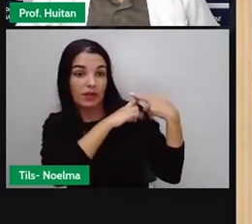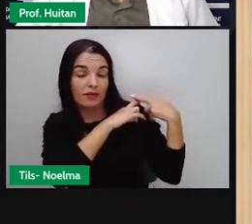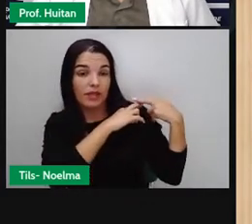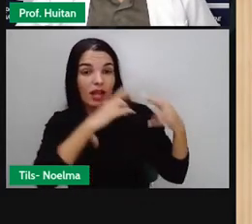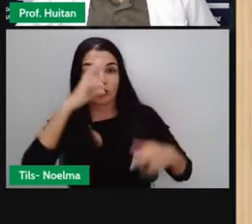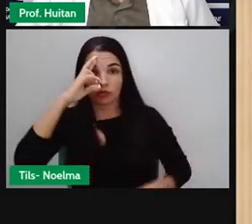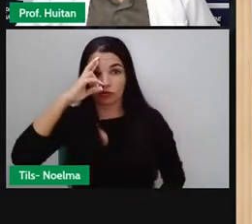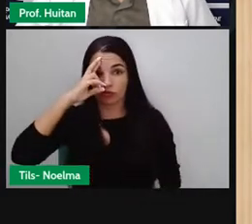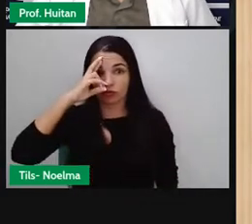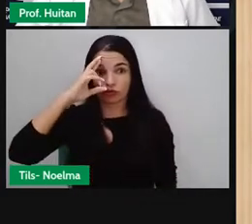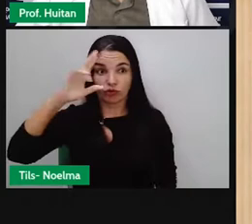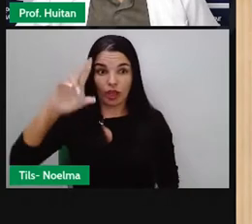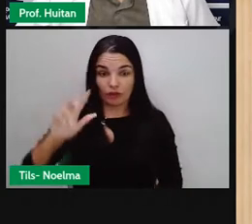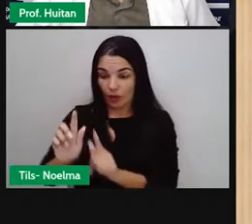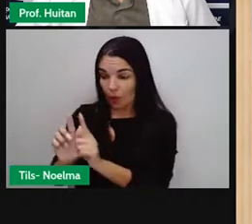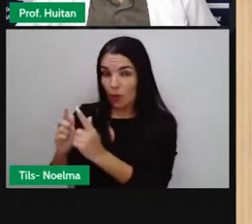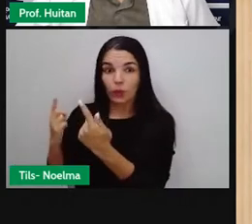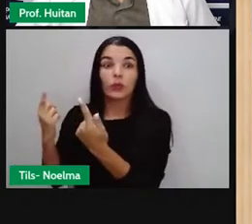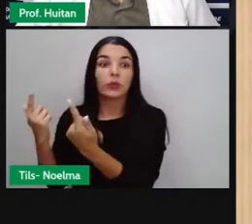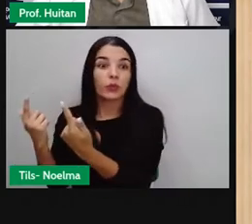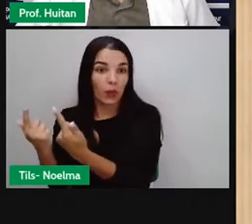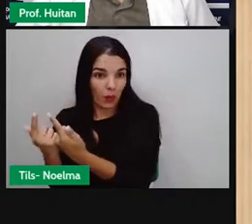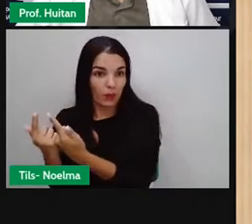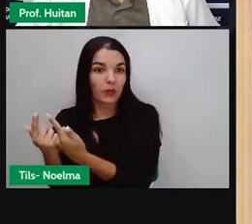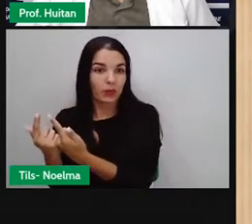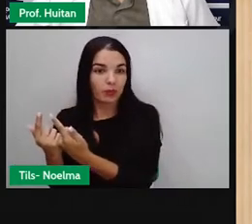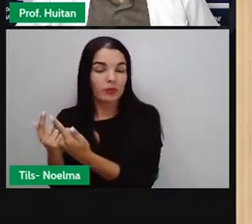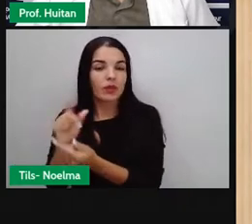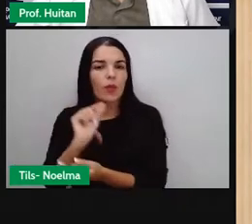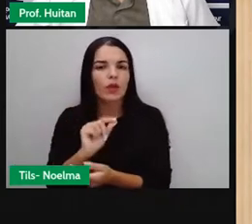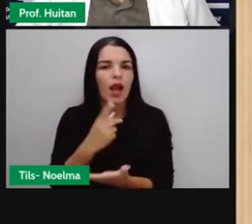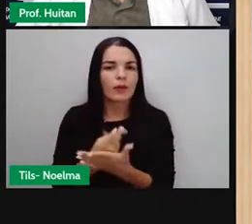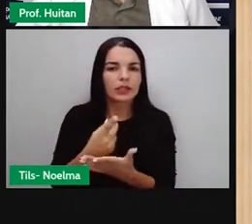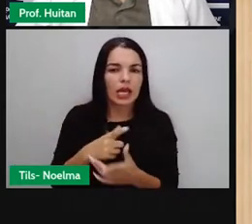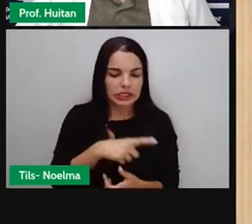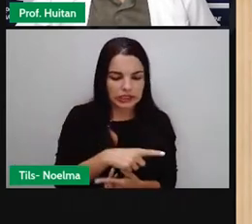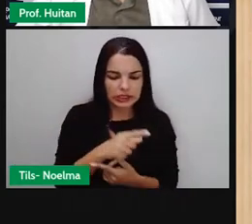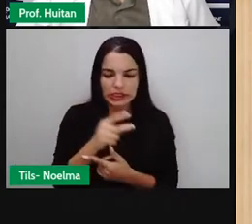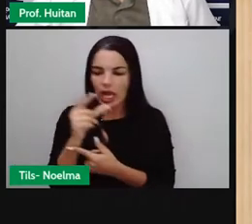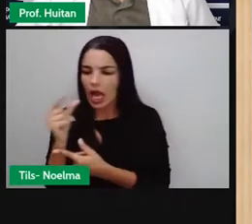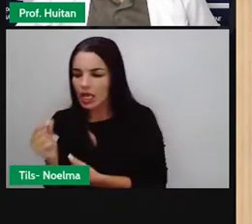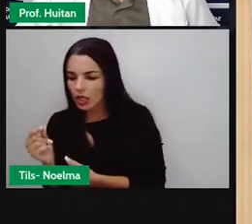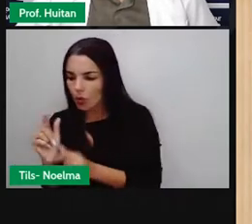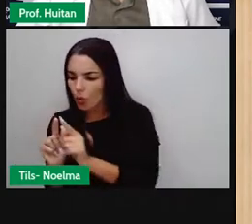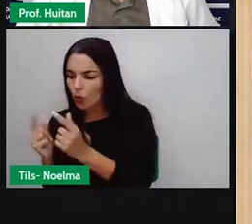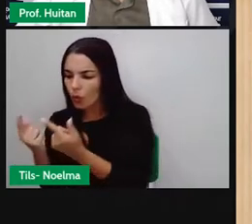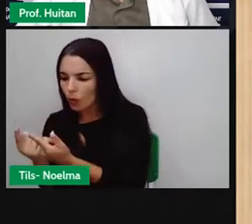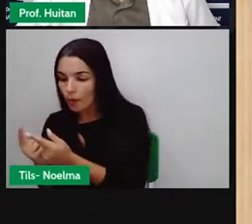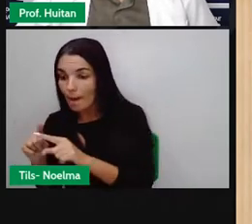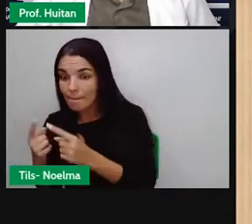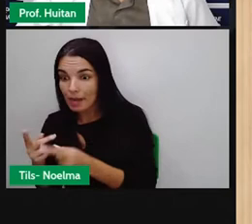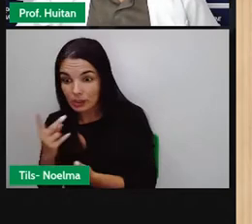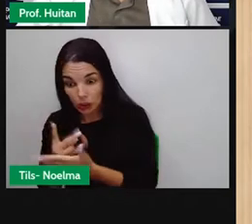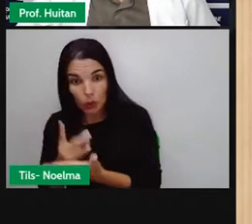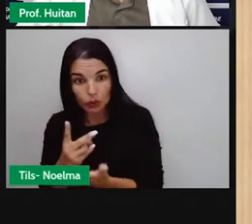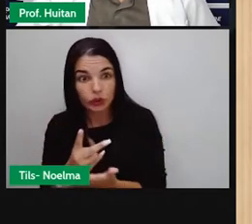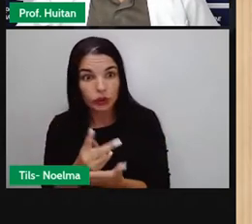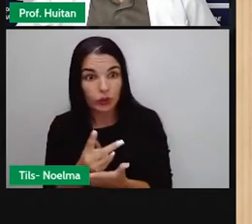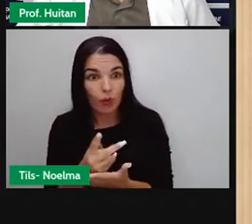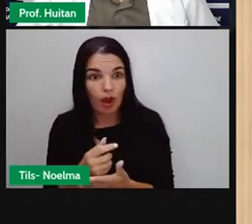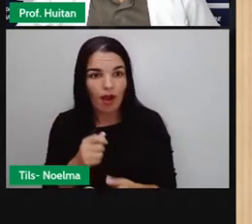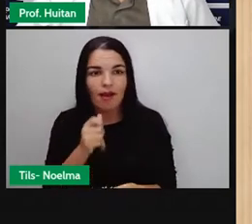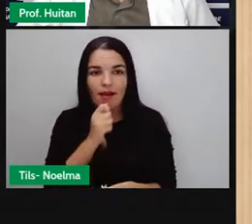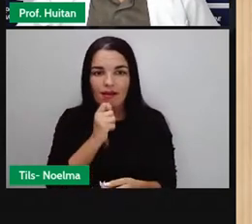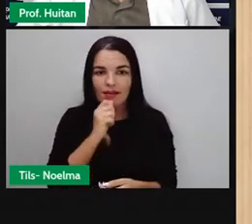de alguma forma, do seu ambiente de origem, ele ainda preserva com muita força a sua cultura. Recheada de